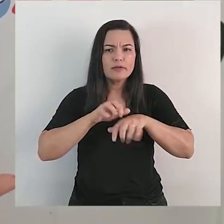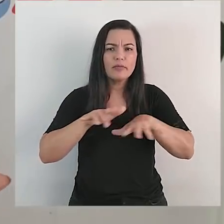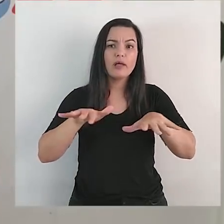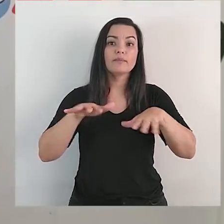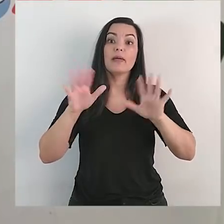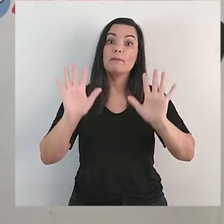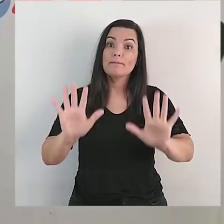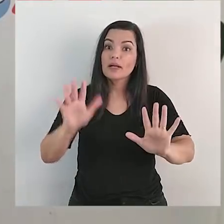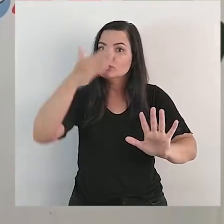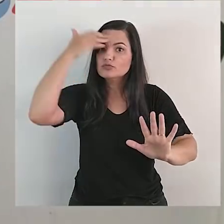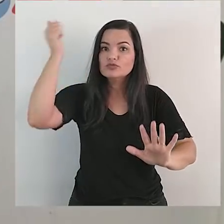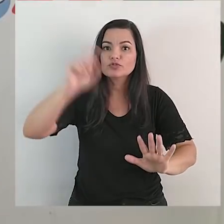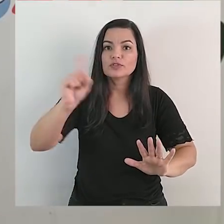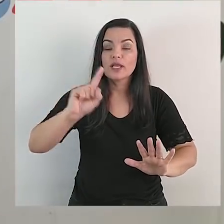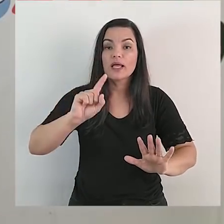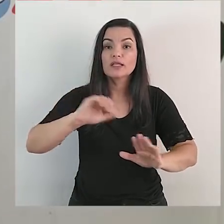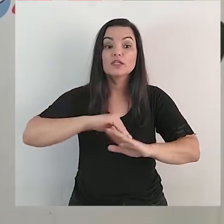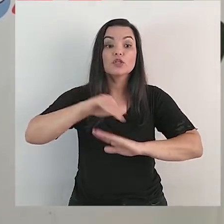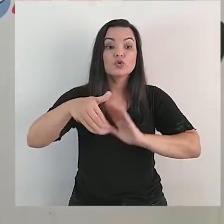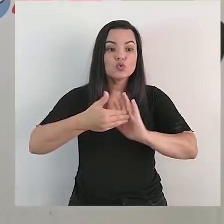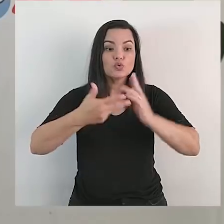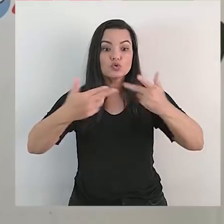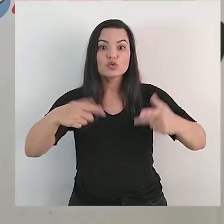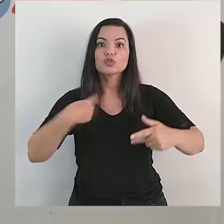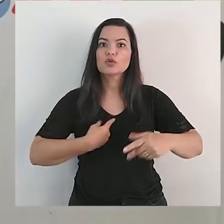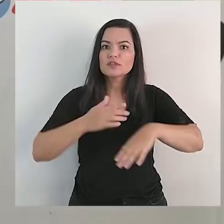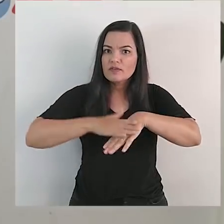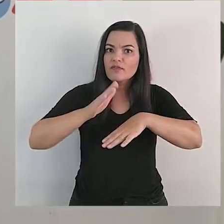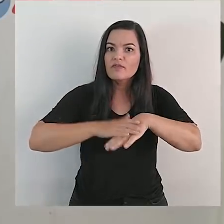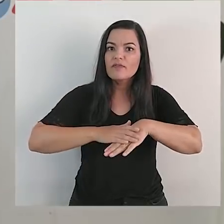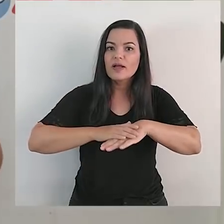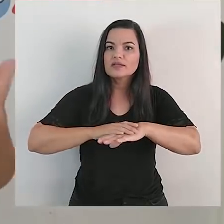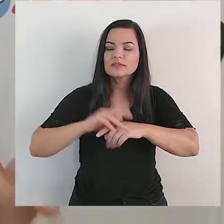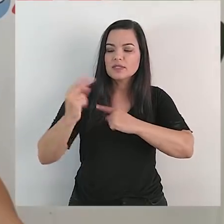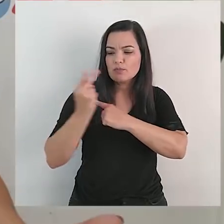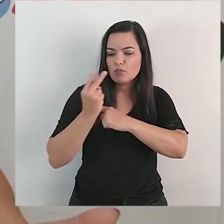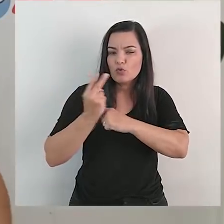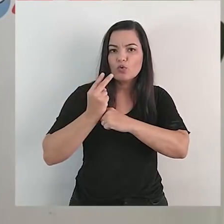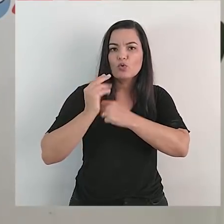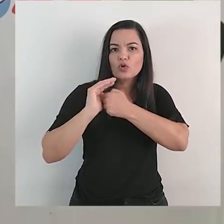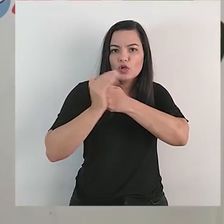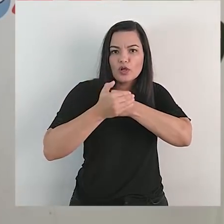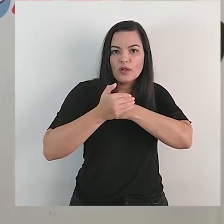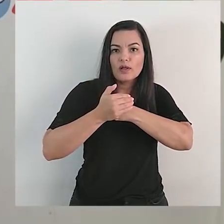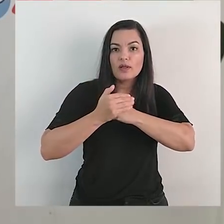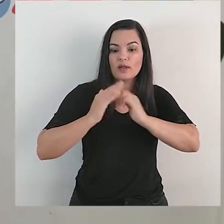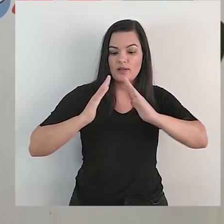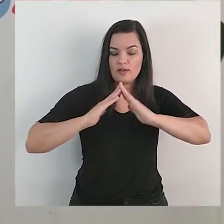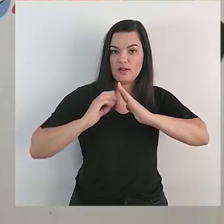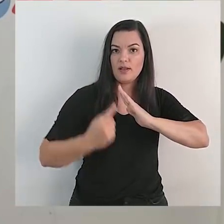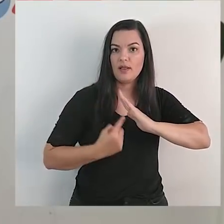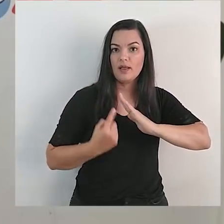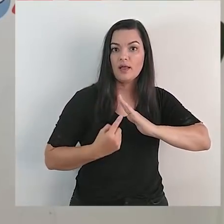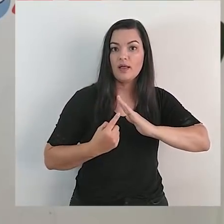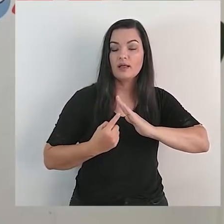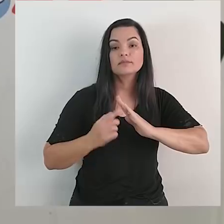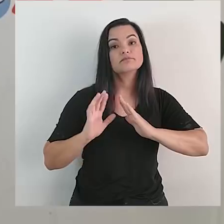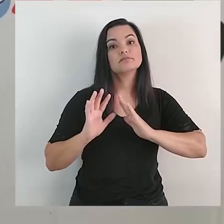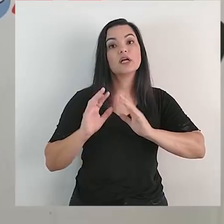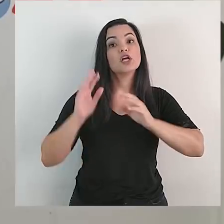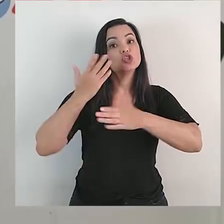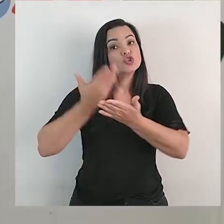nós estamos enfrentando, nos protegendo, ficando isolados, longe da escola, mas